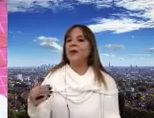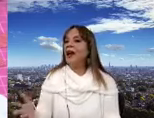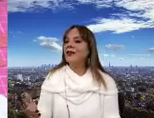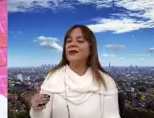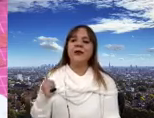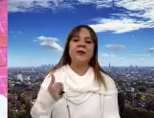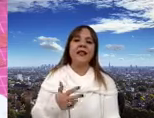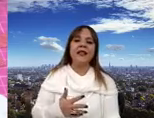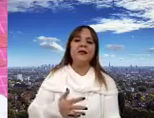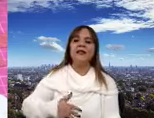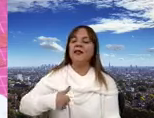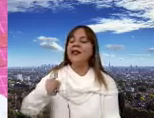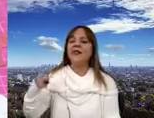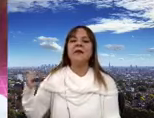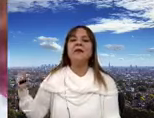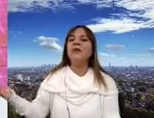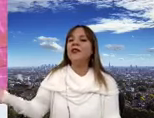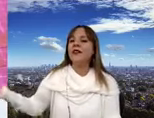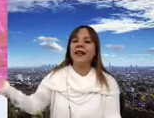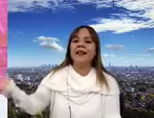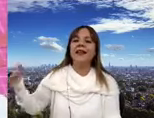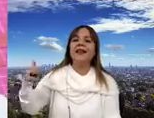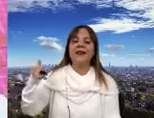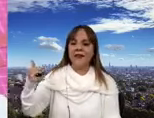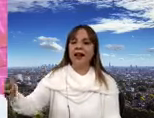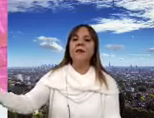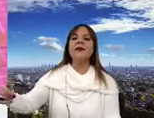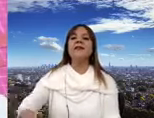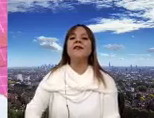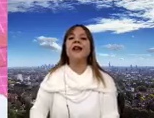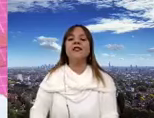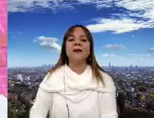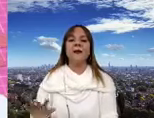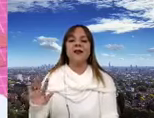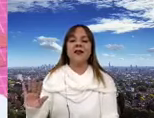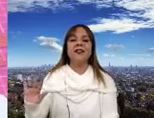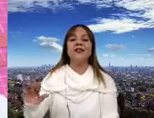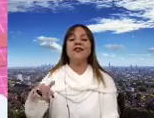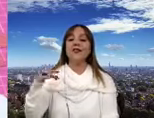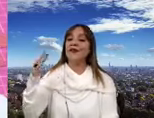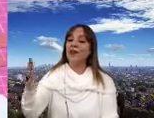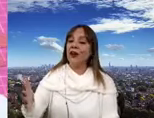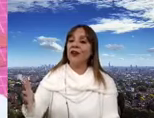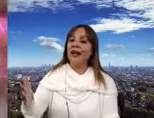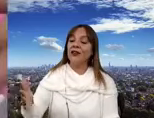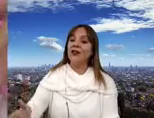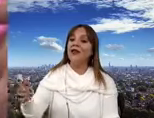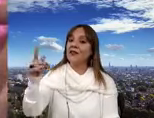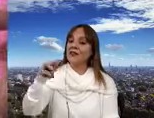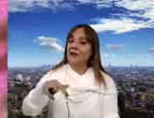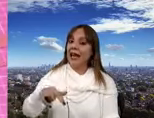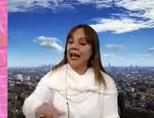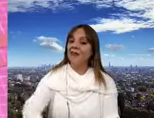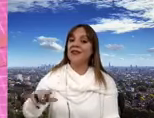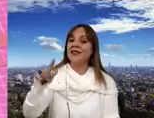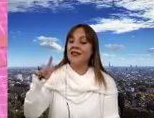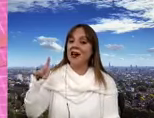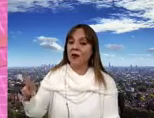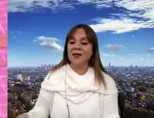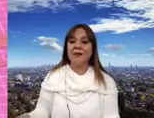tem um marido, mas tem alguém que você ame muito, que tá ali. Faz a peça com ele, já pensando que se você for ganhador, vai fazer uma live, vai ensinar com